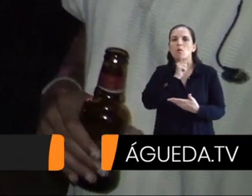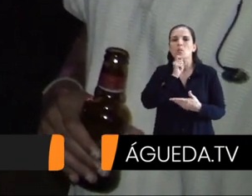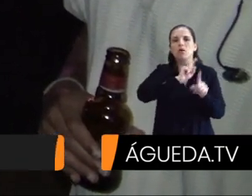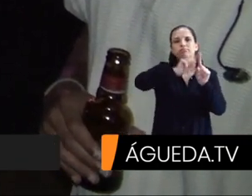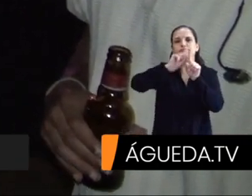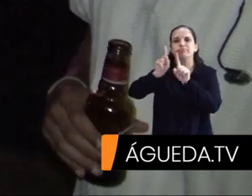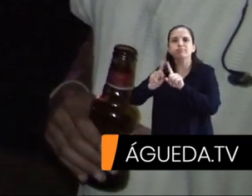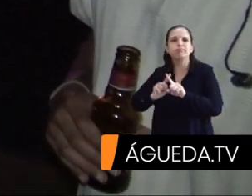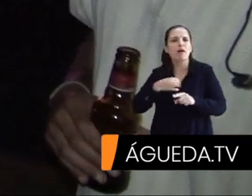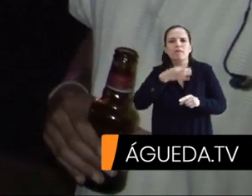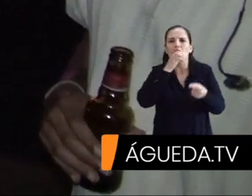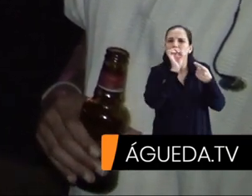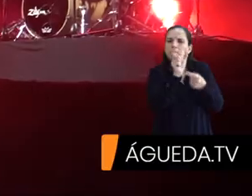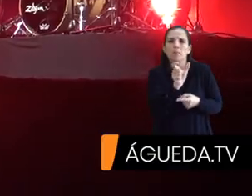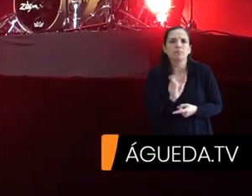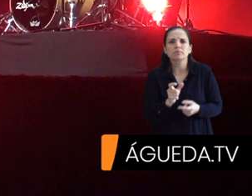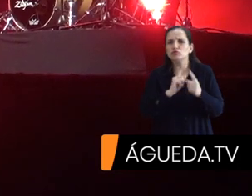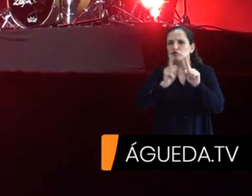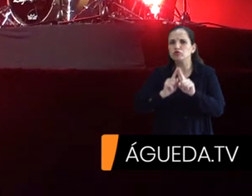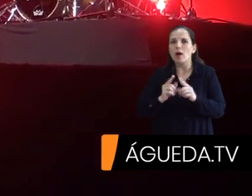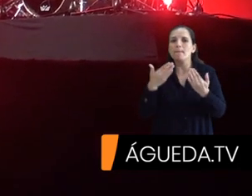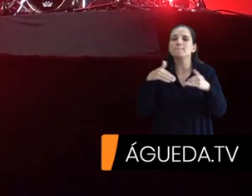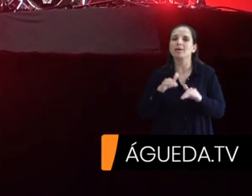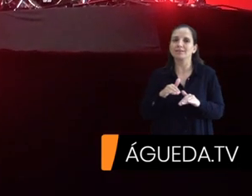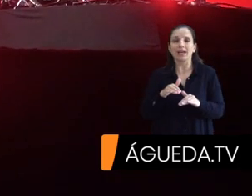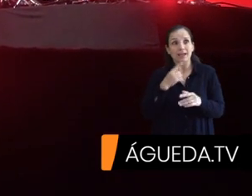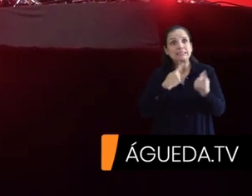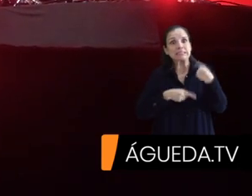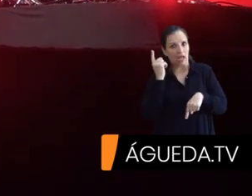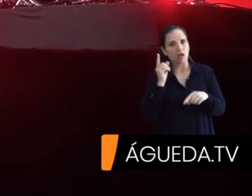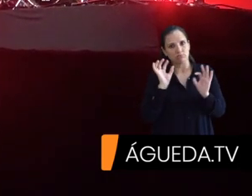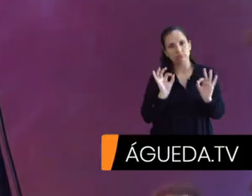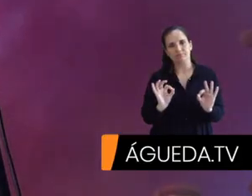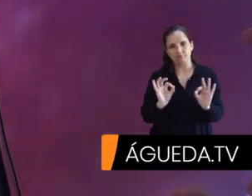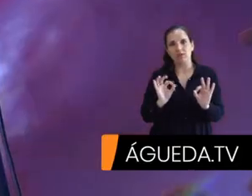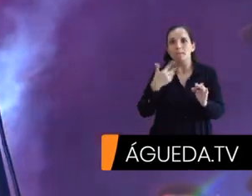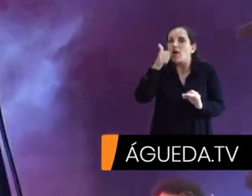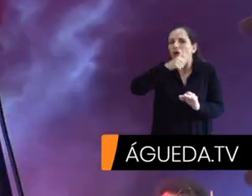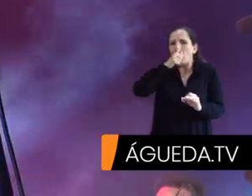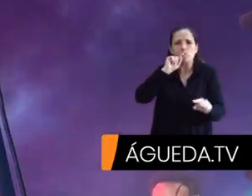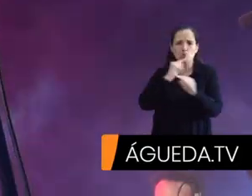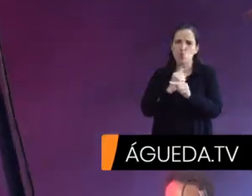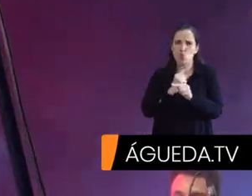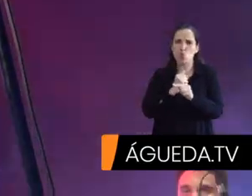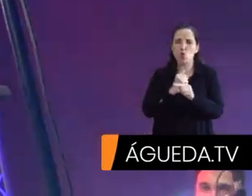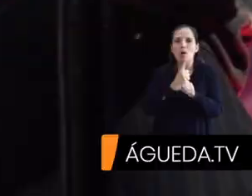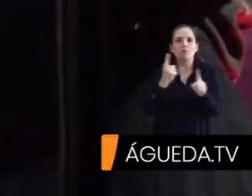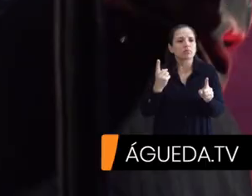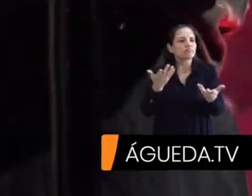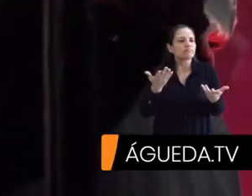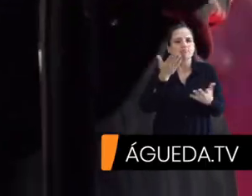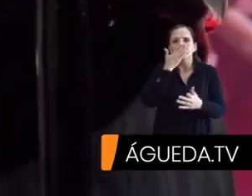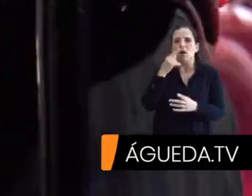posso ter vários adjetivos para ela, mas é meio bizarra. Mas também é divertida, porque vai